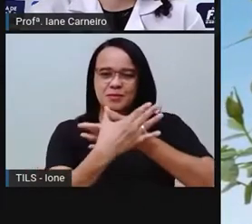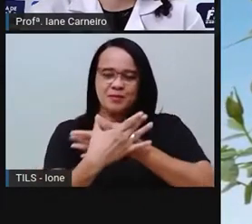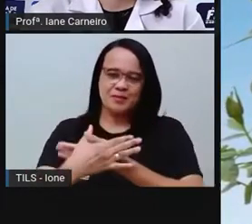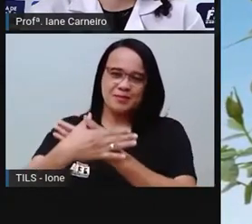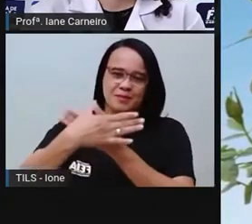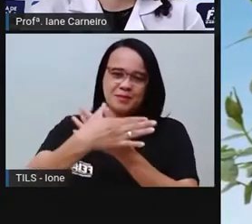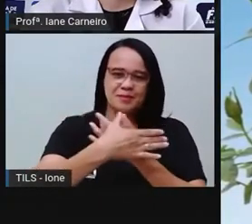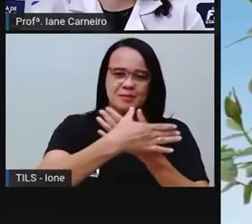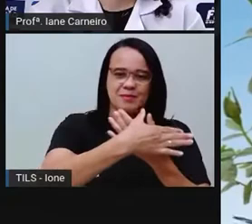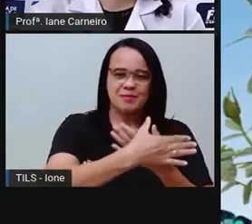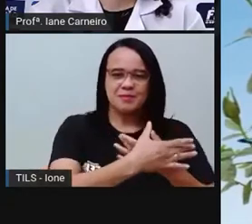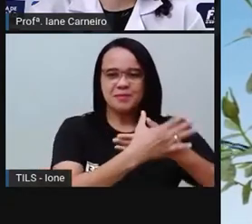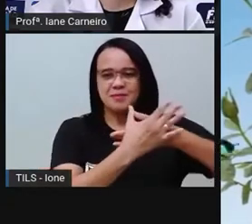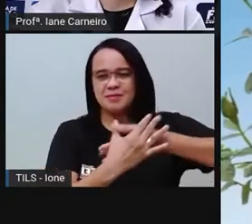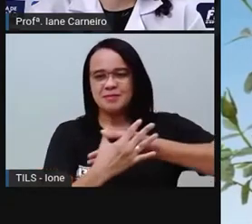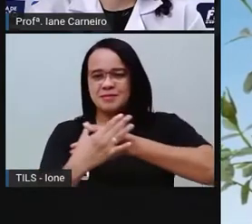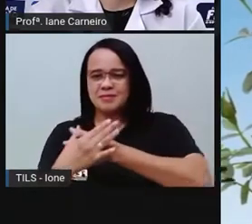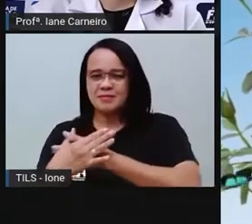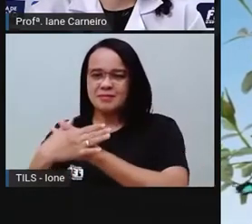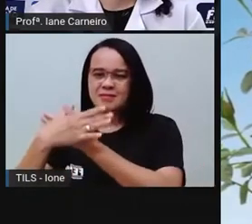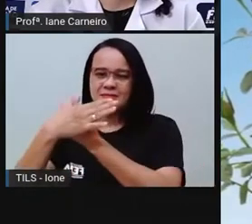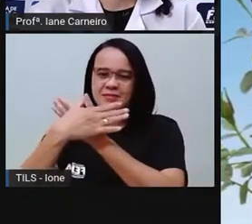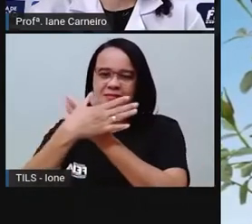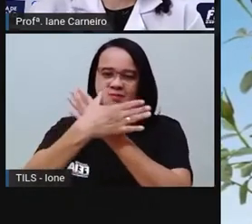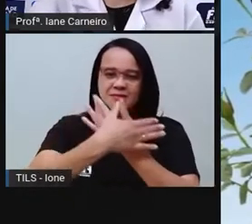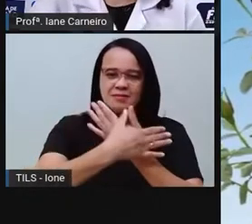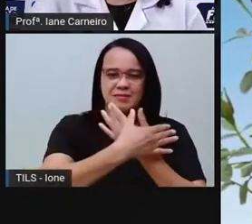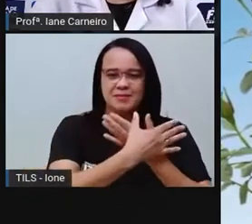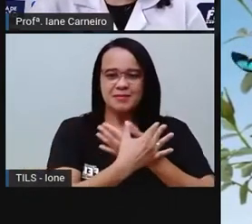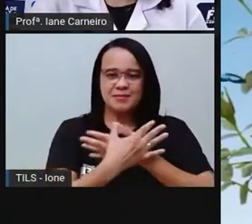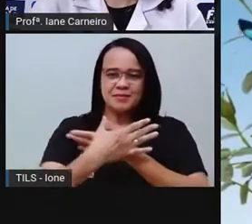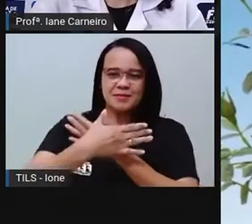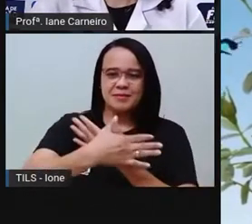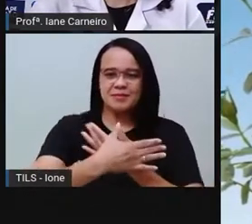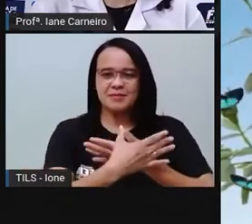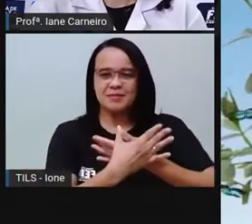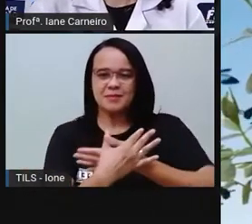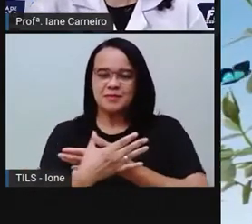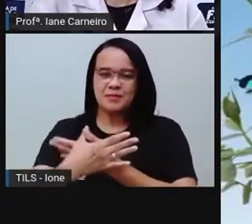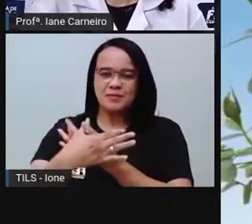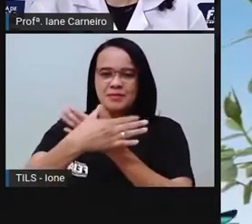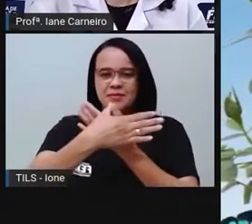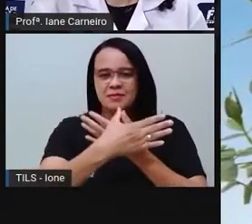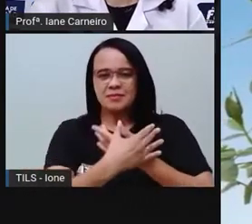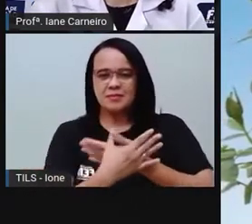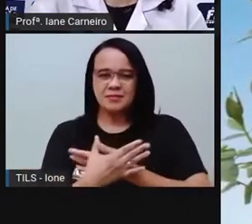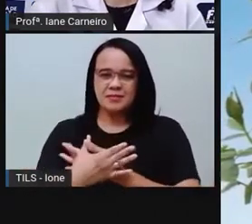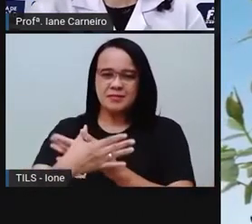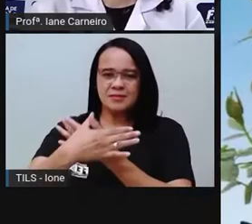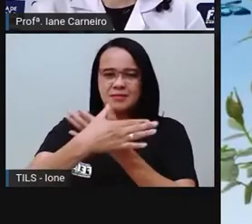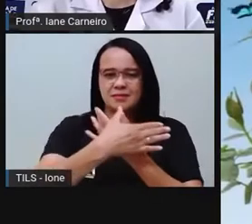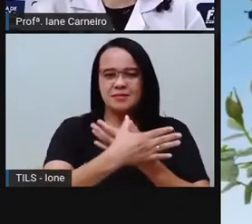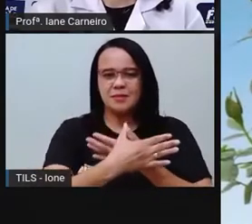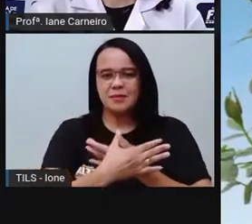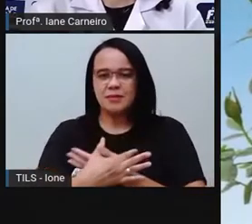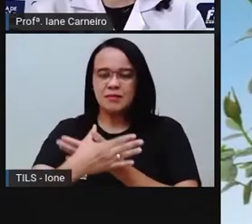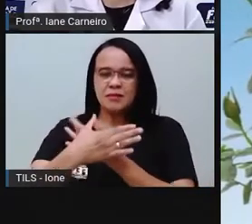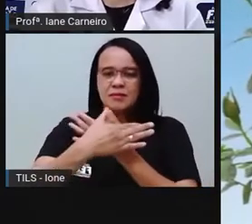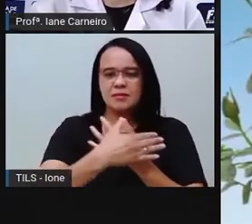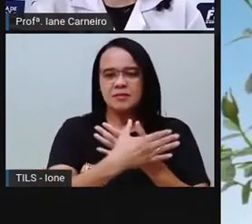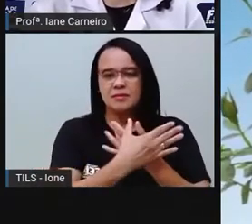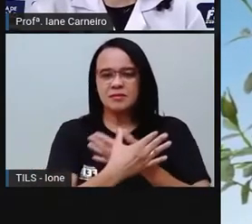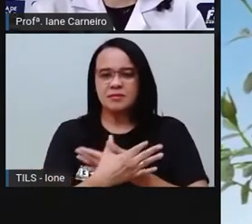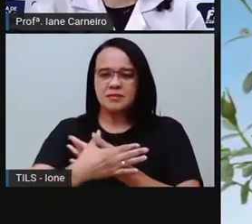vai pelo banheiro e eu não sei dizer será que é xixi e ela quer fazer